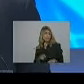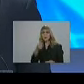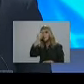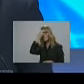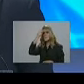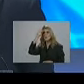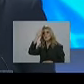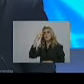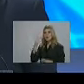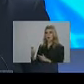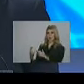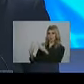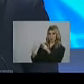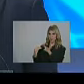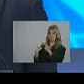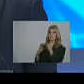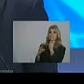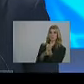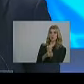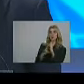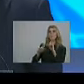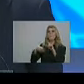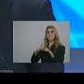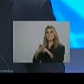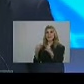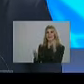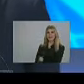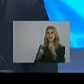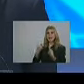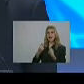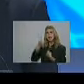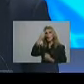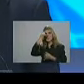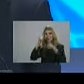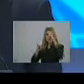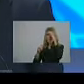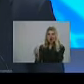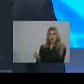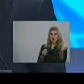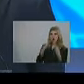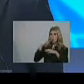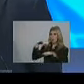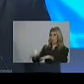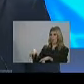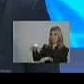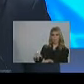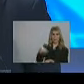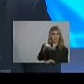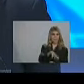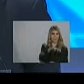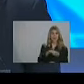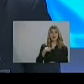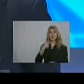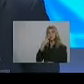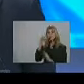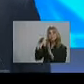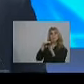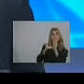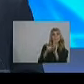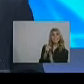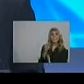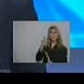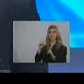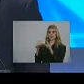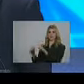no papel da segurança urbana, com patrulhamento preventivo, nos principais pontos da cidade, eu elegi 15 pontos prioritários para